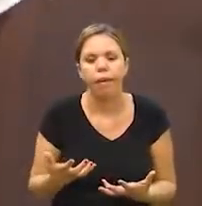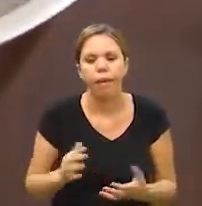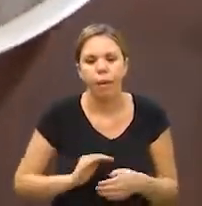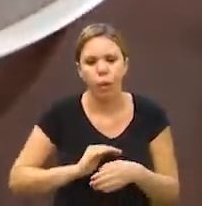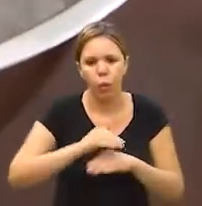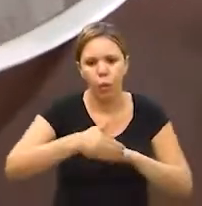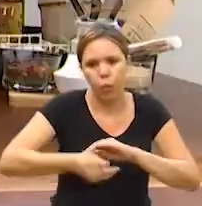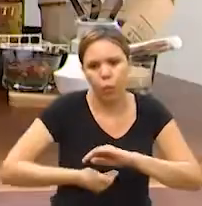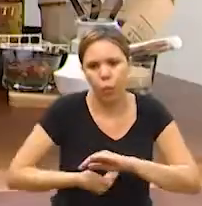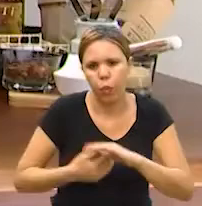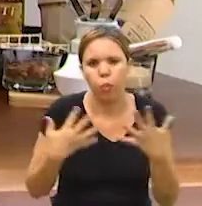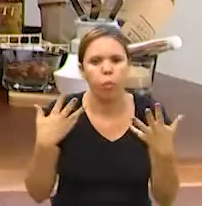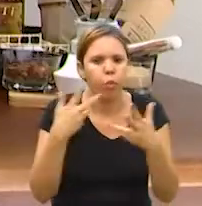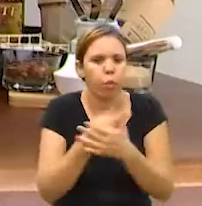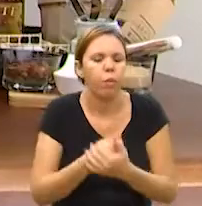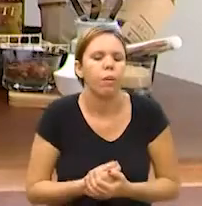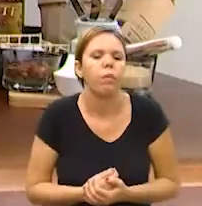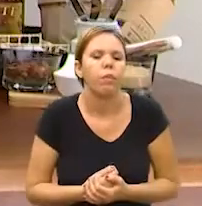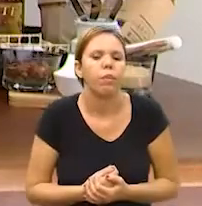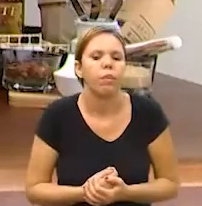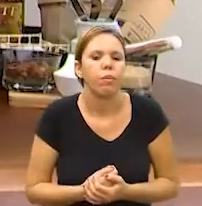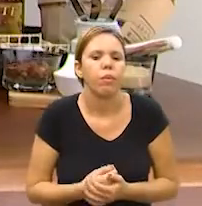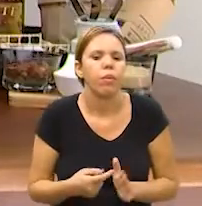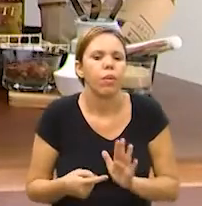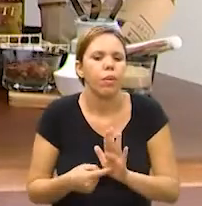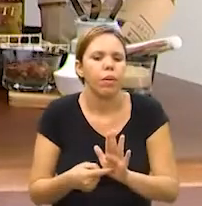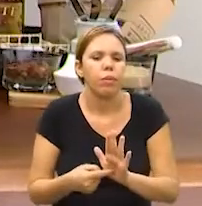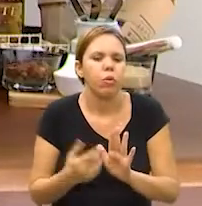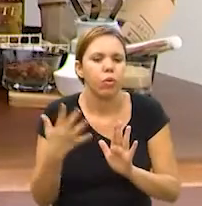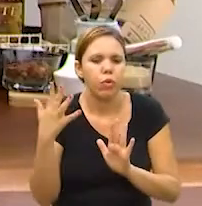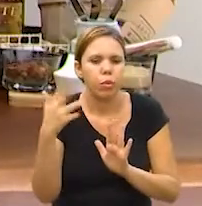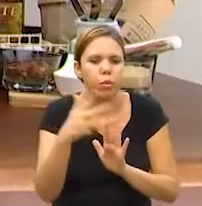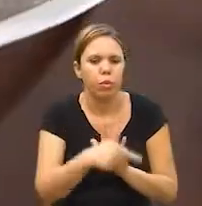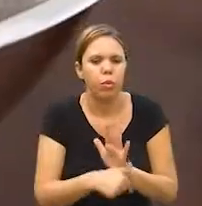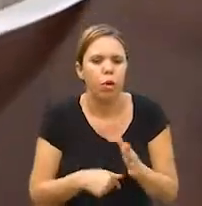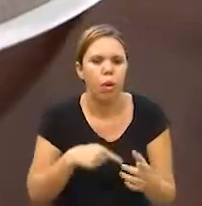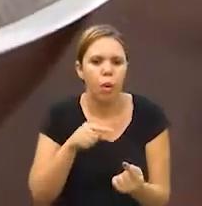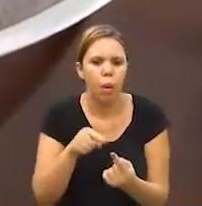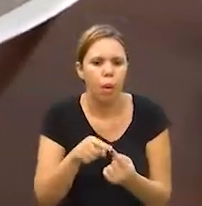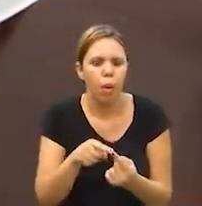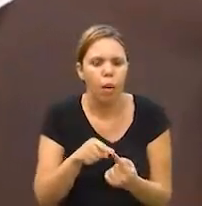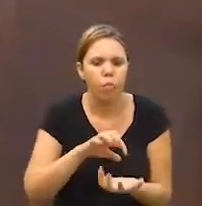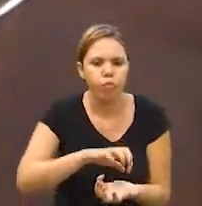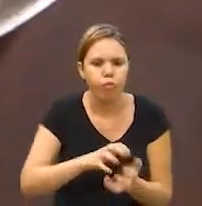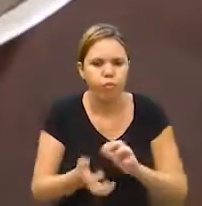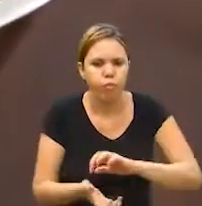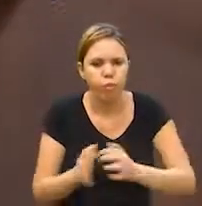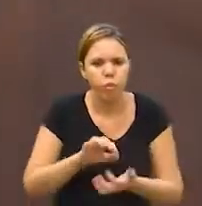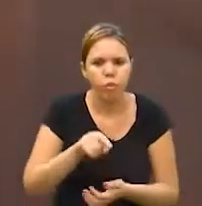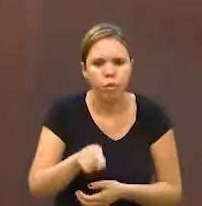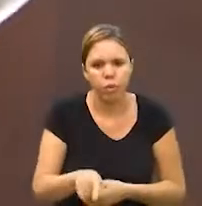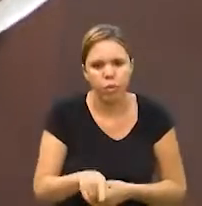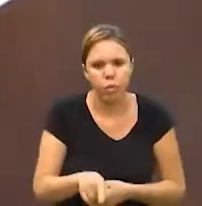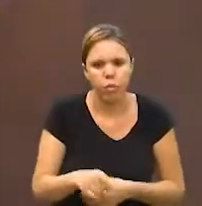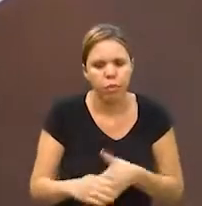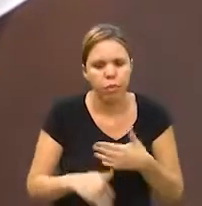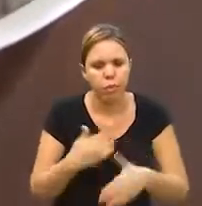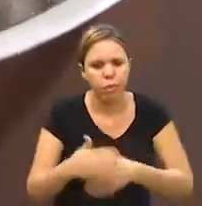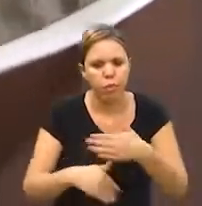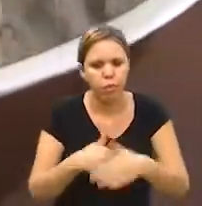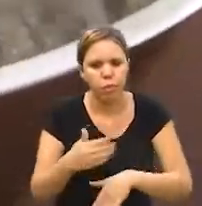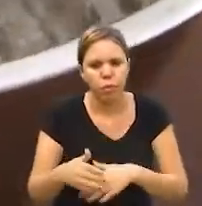manta de glúten bonita, aquele ponto de véu, que a gente alcança com a sova. Esse processo